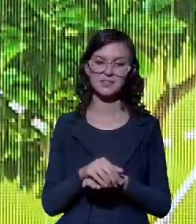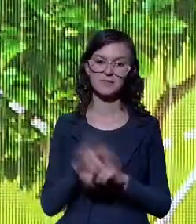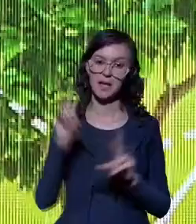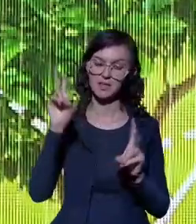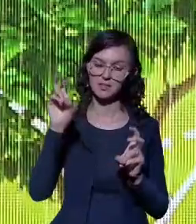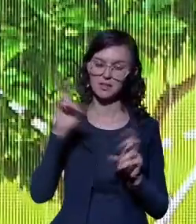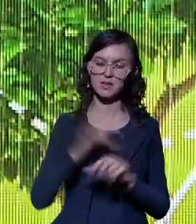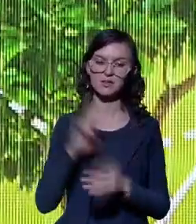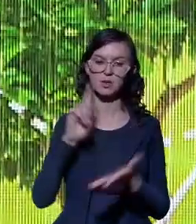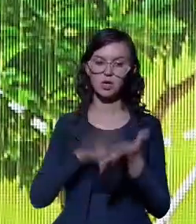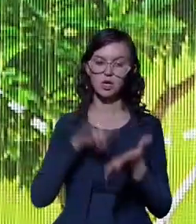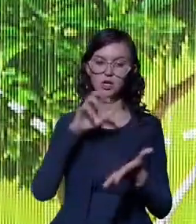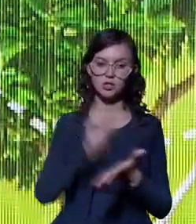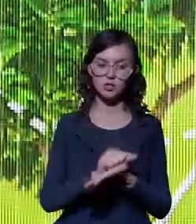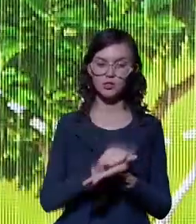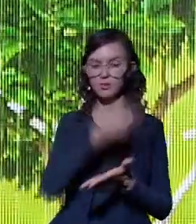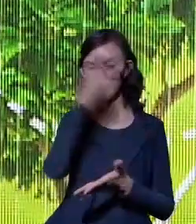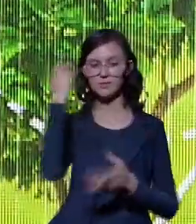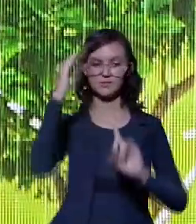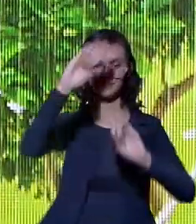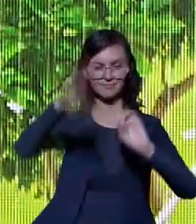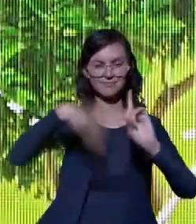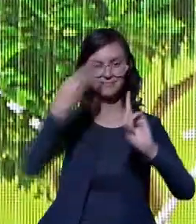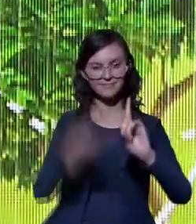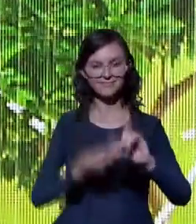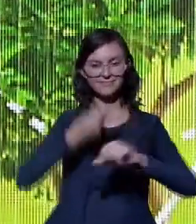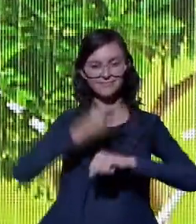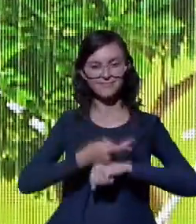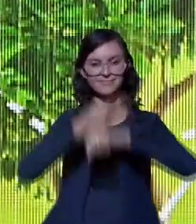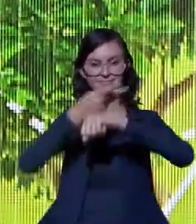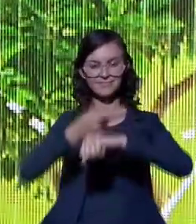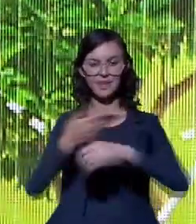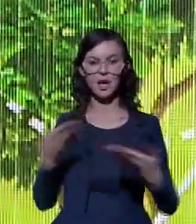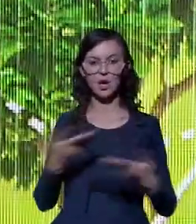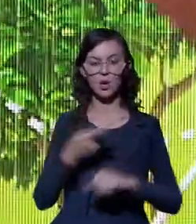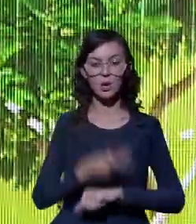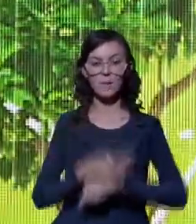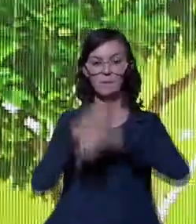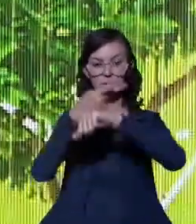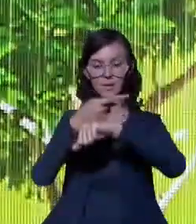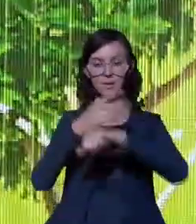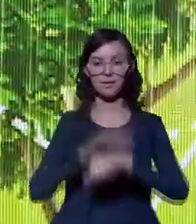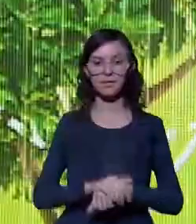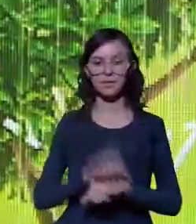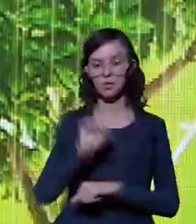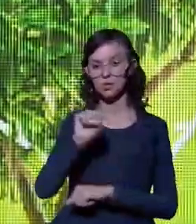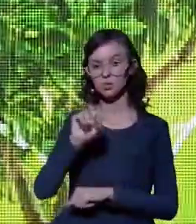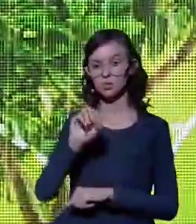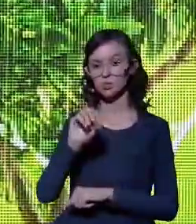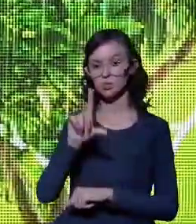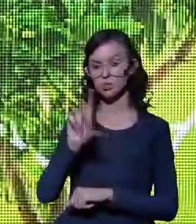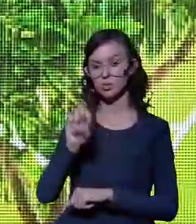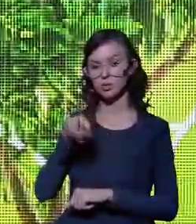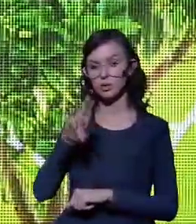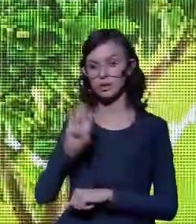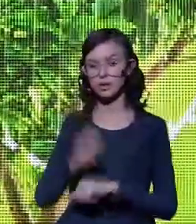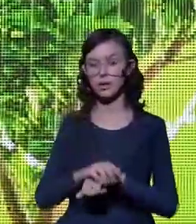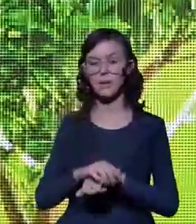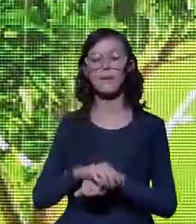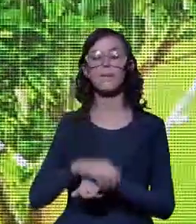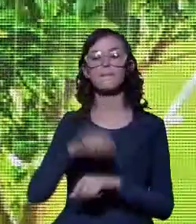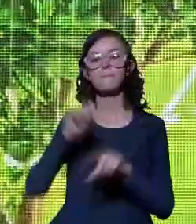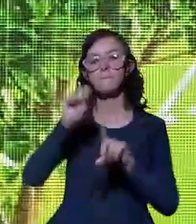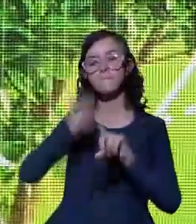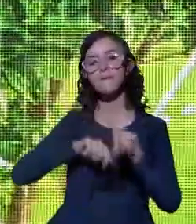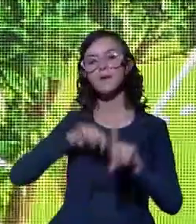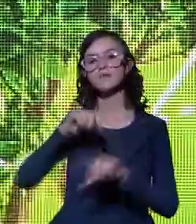e registro dos homenageados, dos premiados. Vamos à premiação solene, como a gente já registrou aqui, no mês de abril,